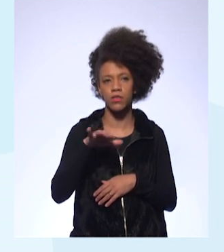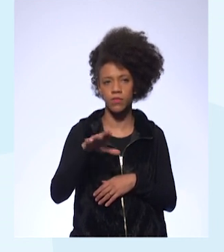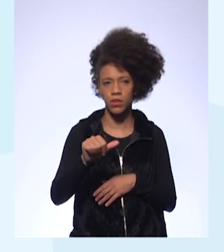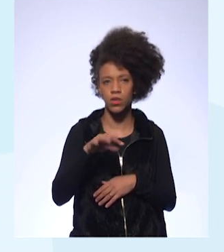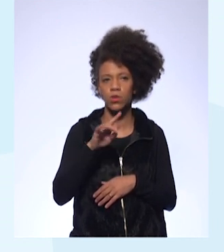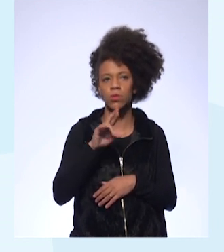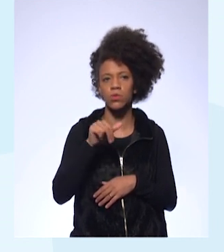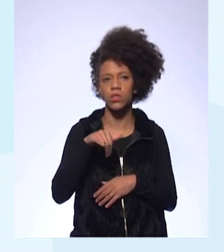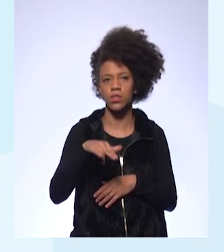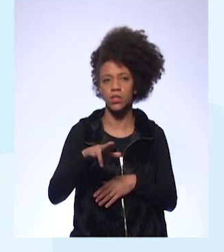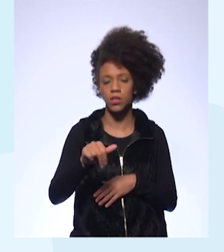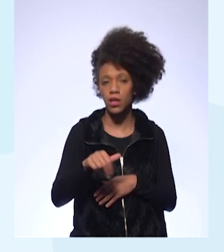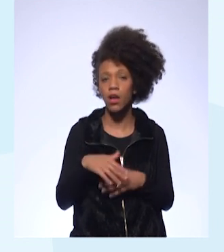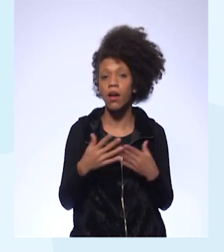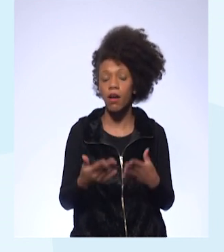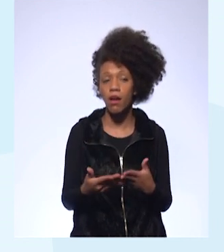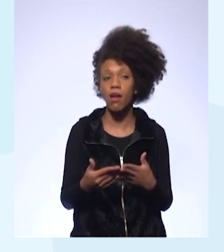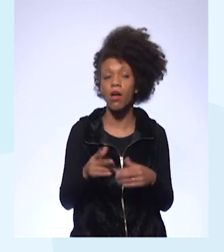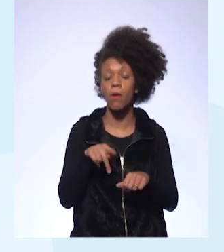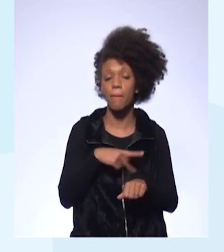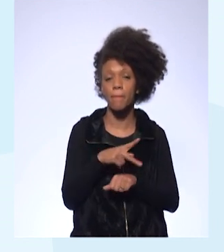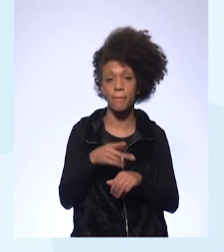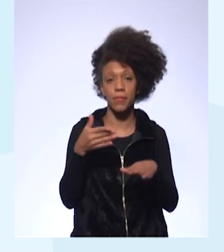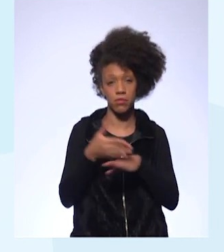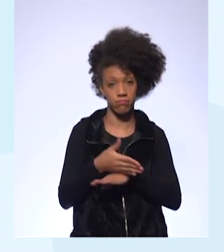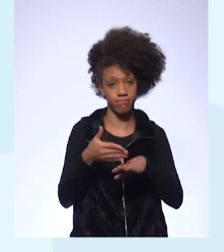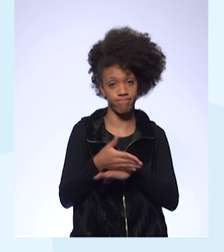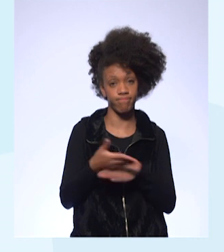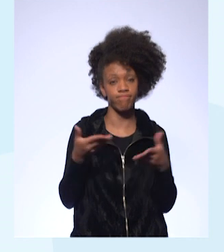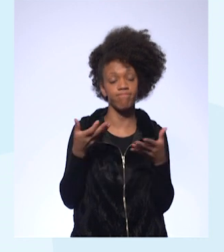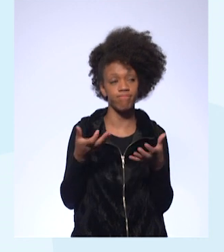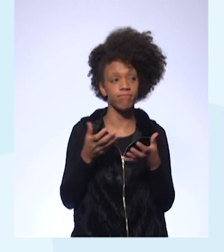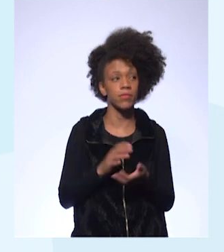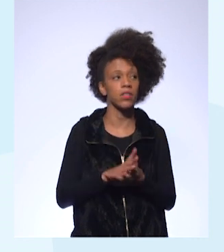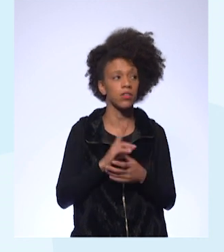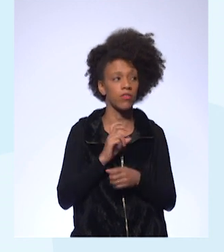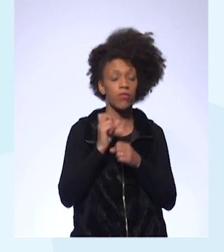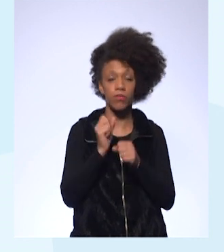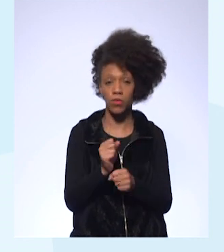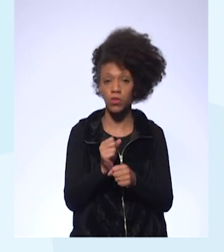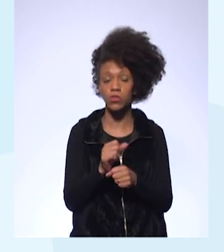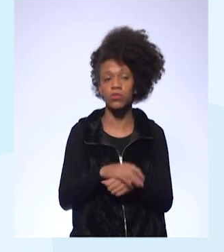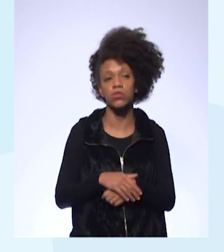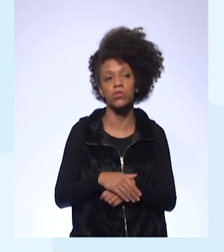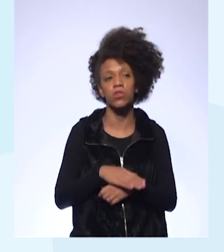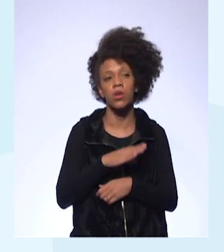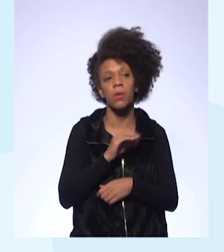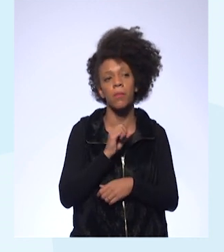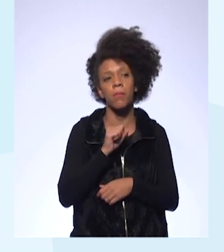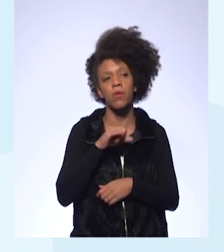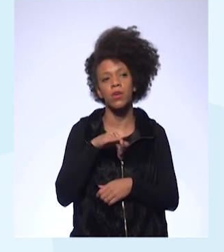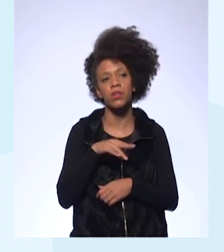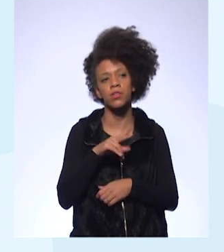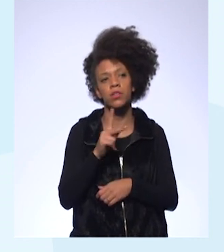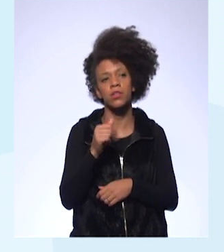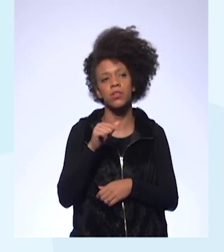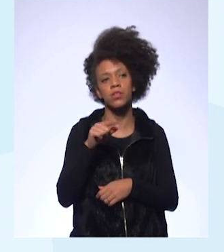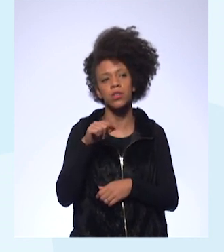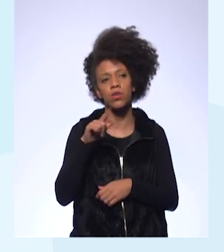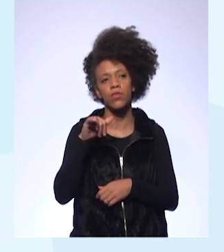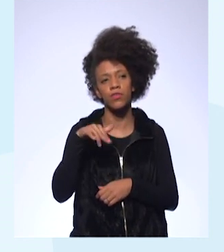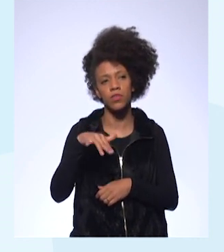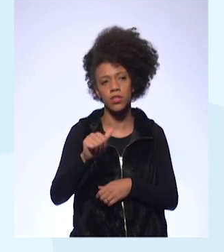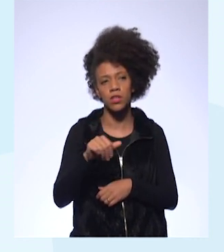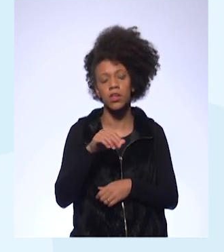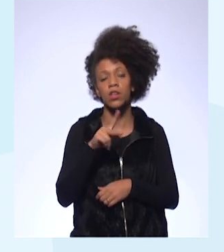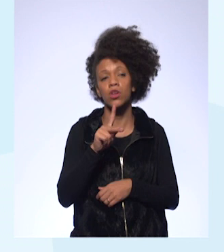aí candidatos e prestes a entrar, né, e potenciais candidatos, Bósnia, Herzegovina e Kosovo. Né, lembrando